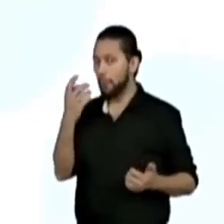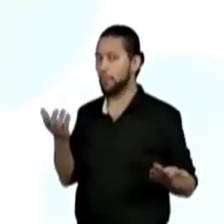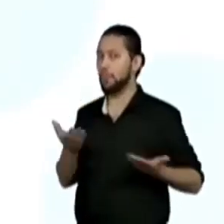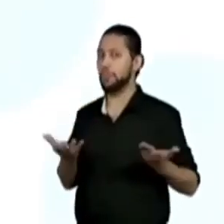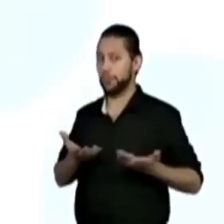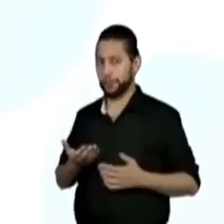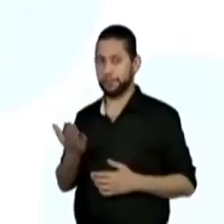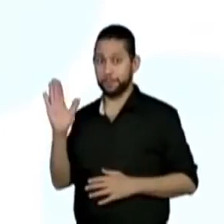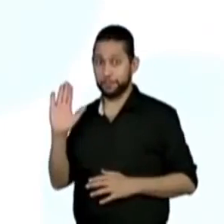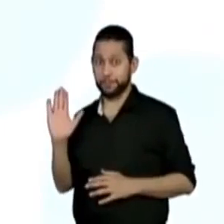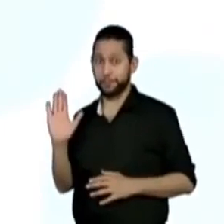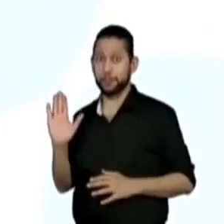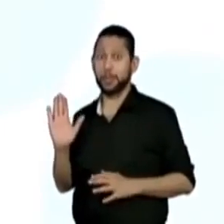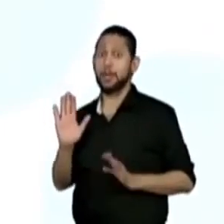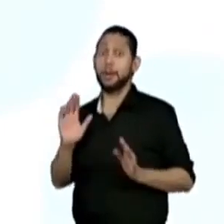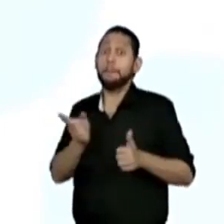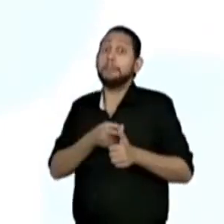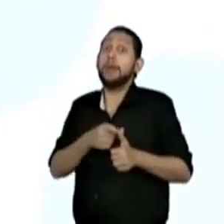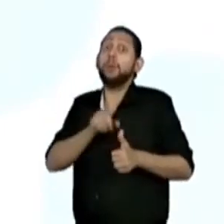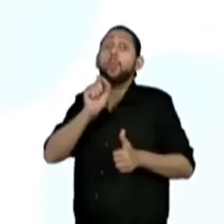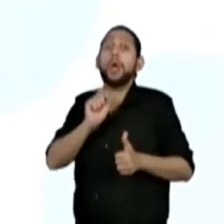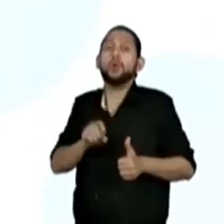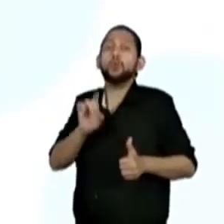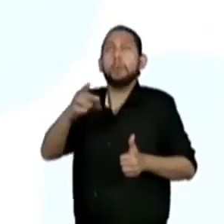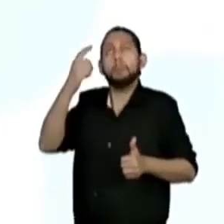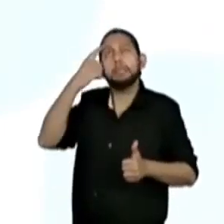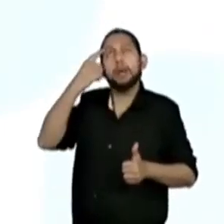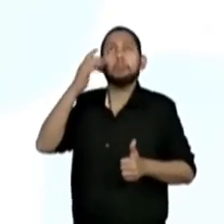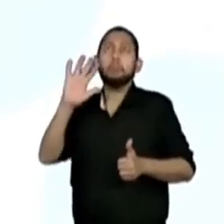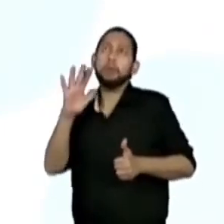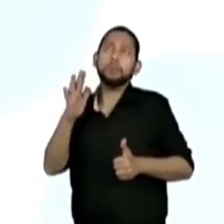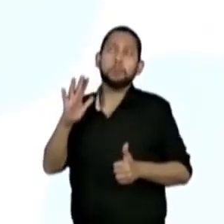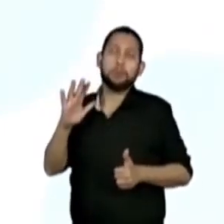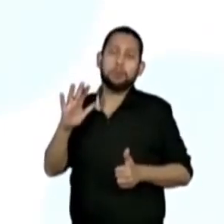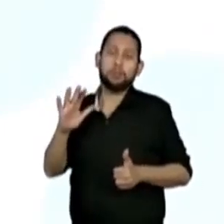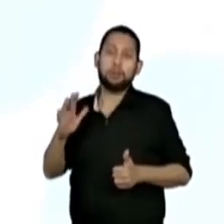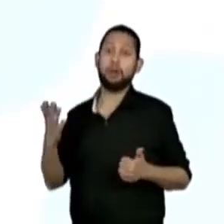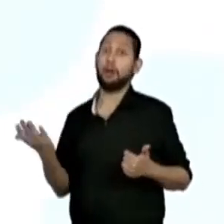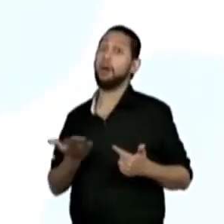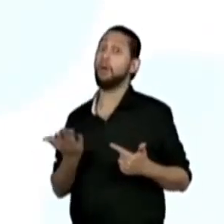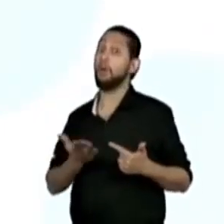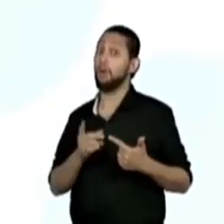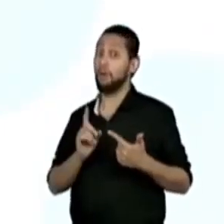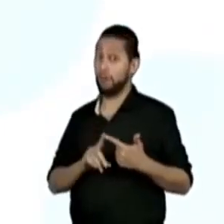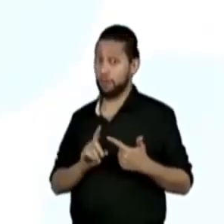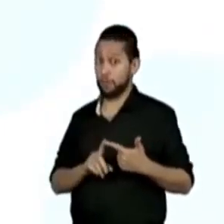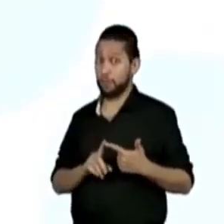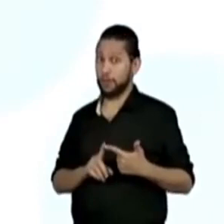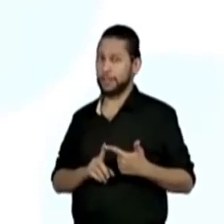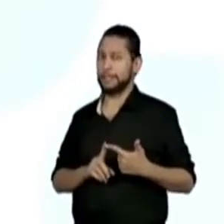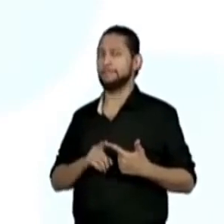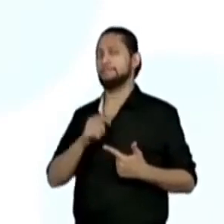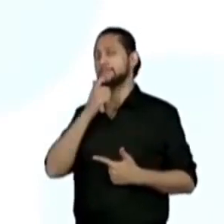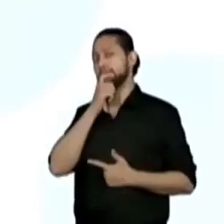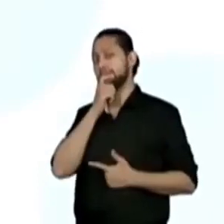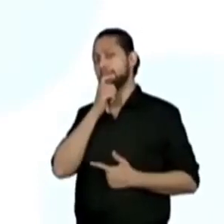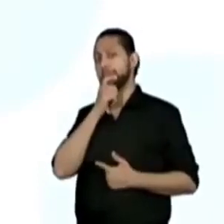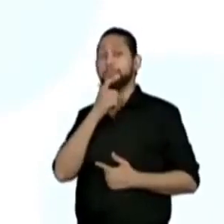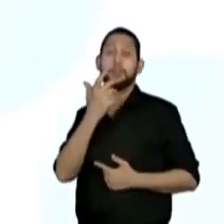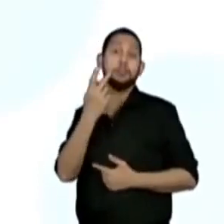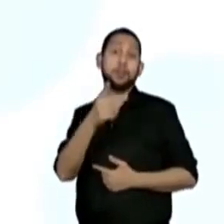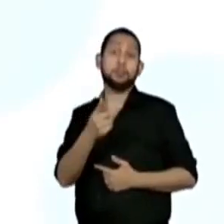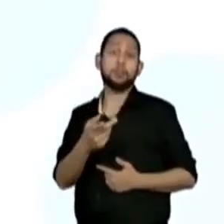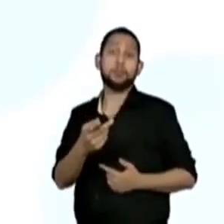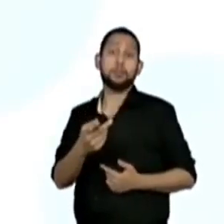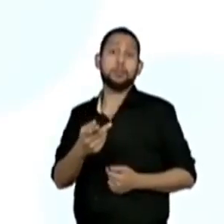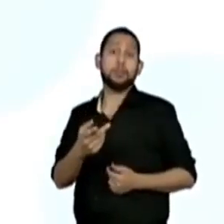leva a gente só estima Ok e como fazer essa Estimativa de longe né porque eu não tô aí na